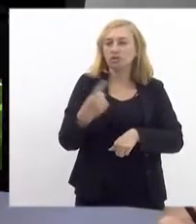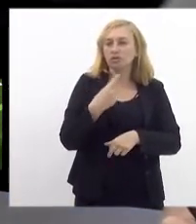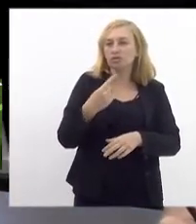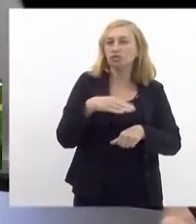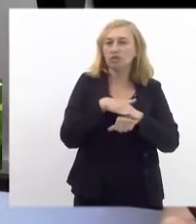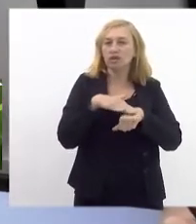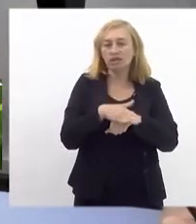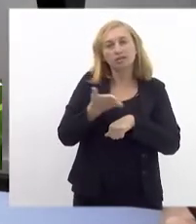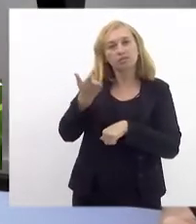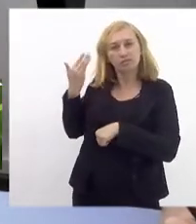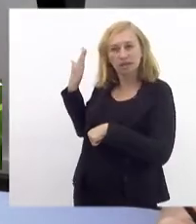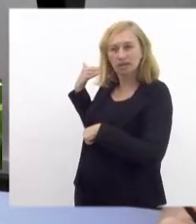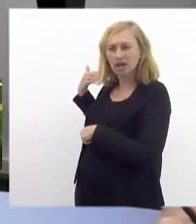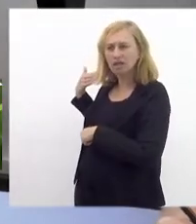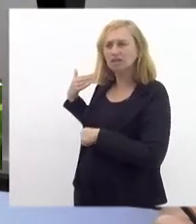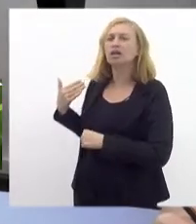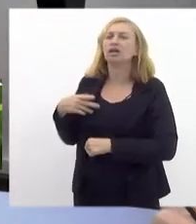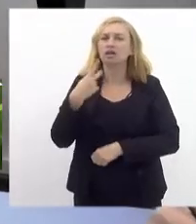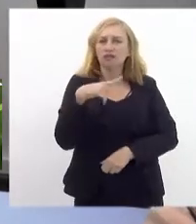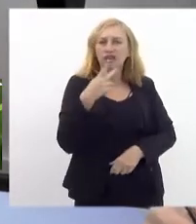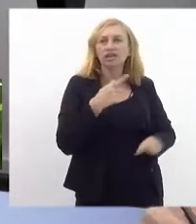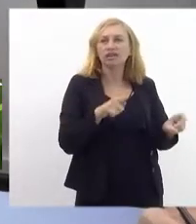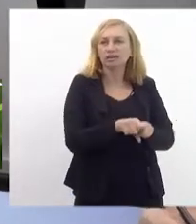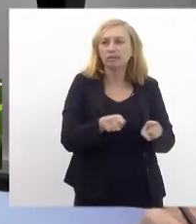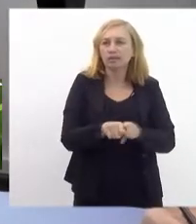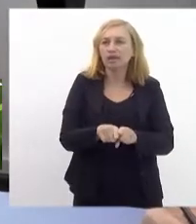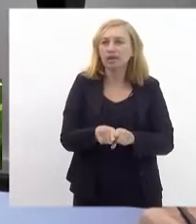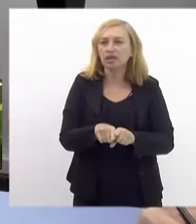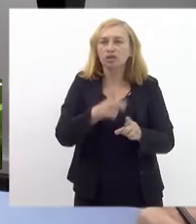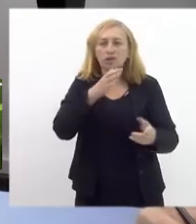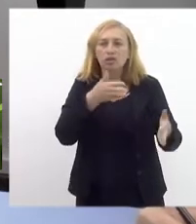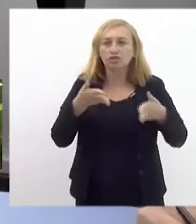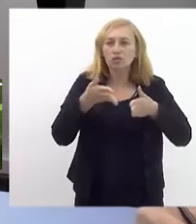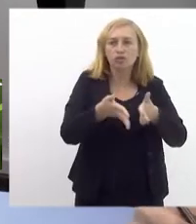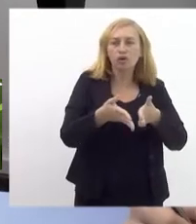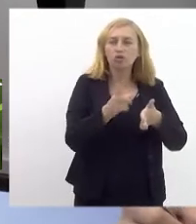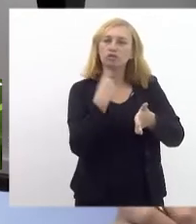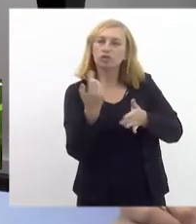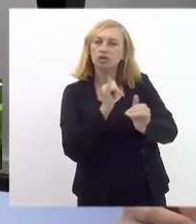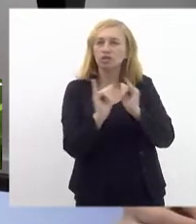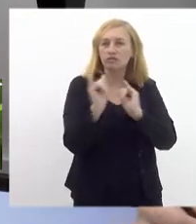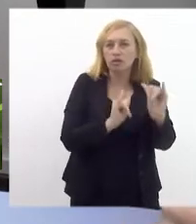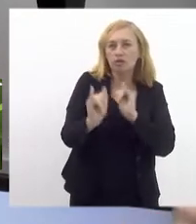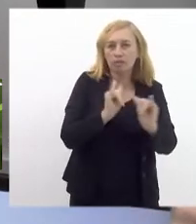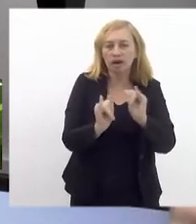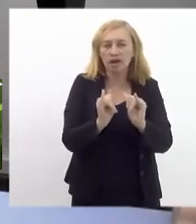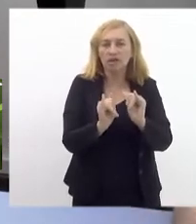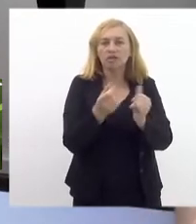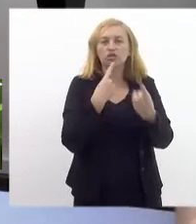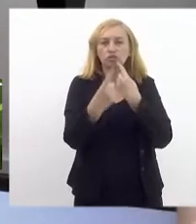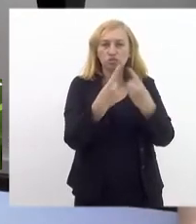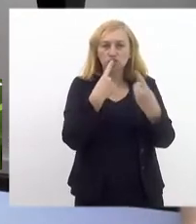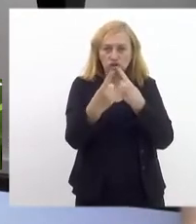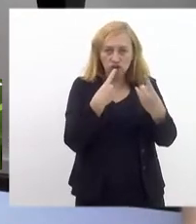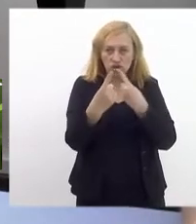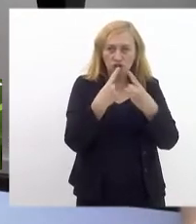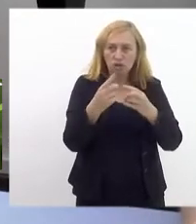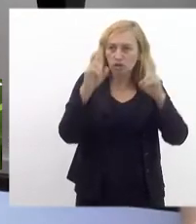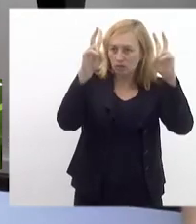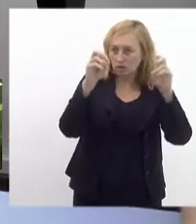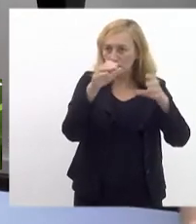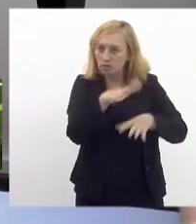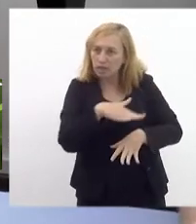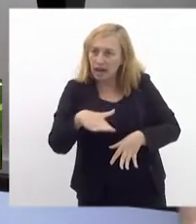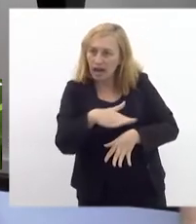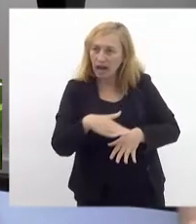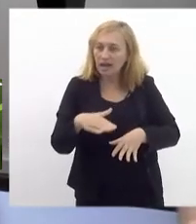vez passada e que eu mencionei aí também, que o ponto nosso é esse de informar, consultar e debater com as instituições e setores do Estado,